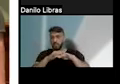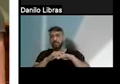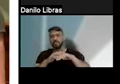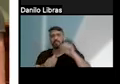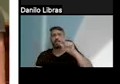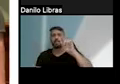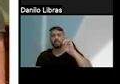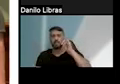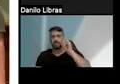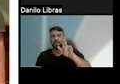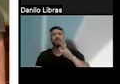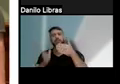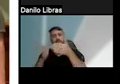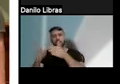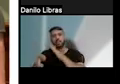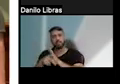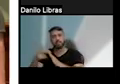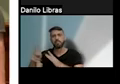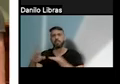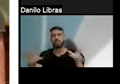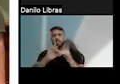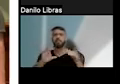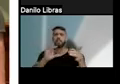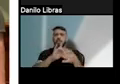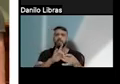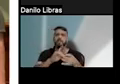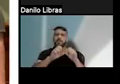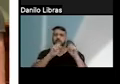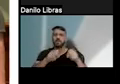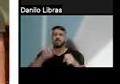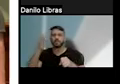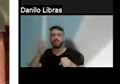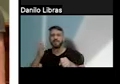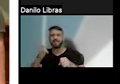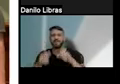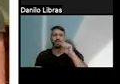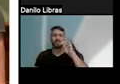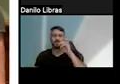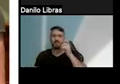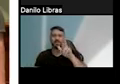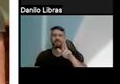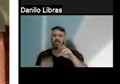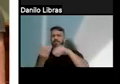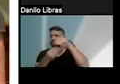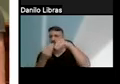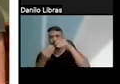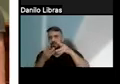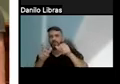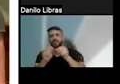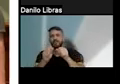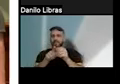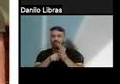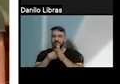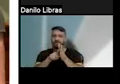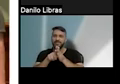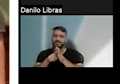pretendo ir um pouco também para esse caminho e juntar sistema endocannabinoide, dieta, Alzheimer, quem sabe um pouquinho de depressão, e aí fazer